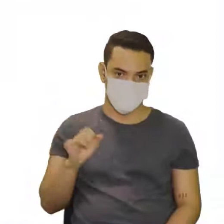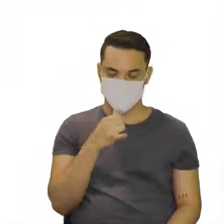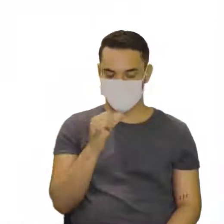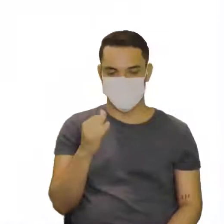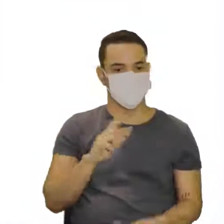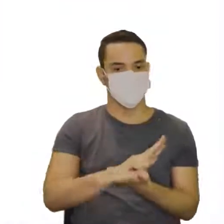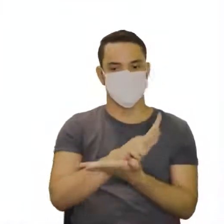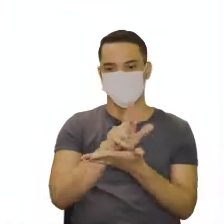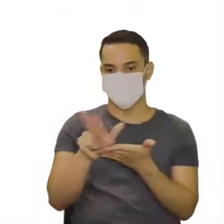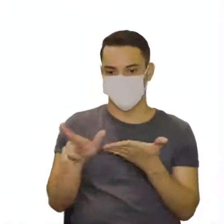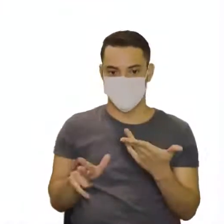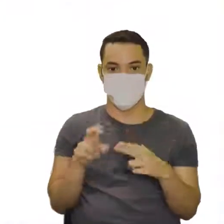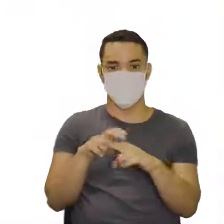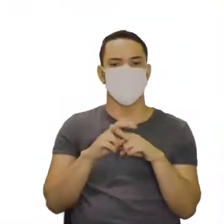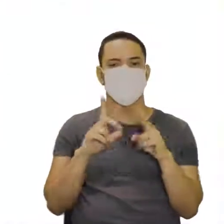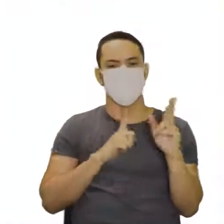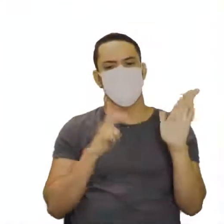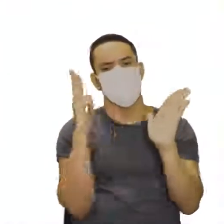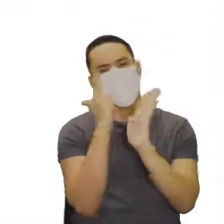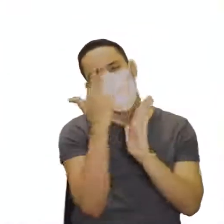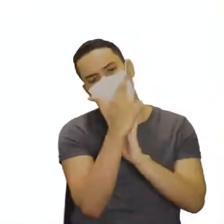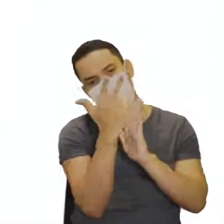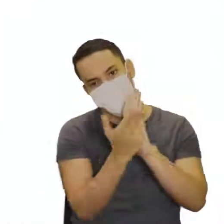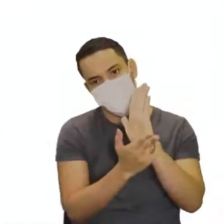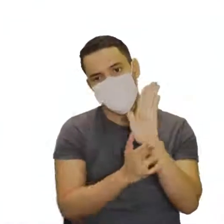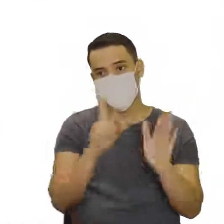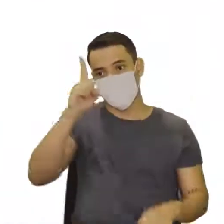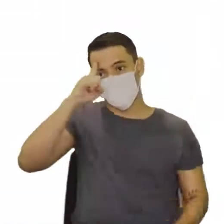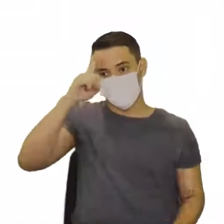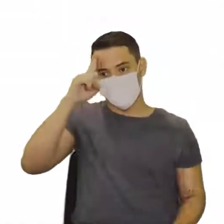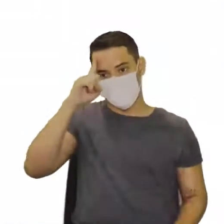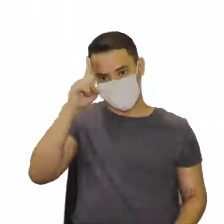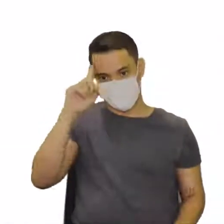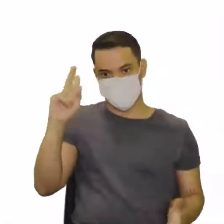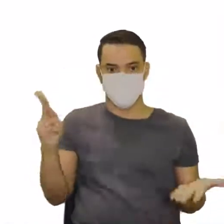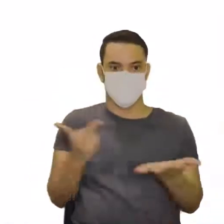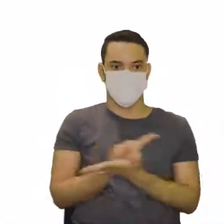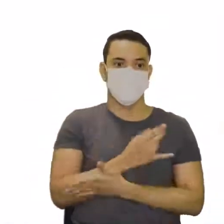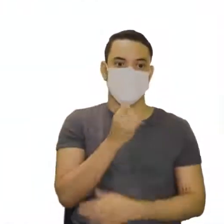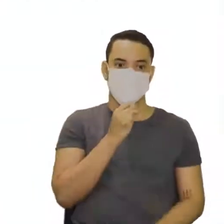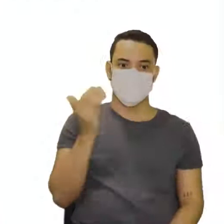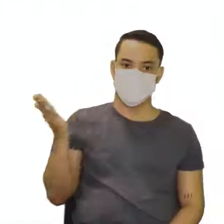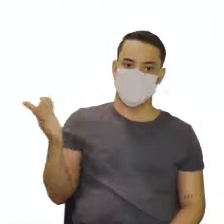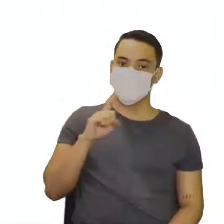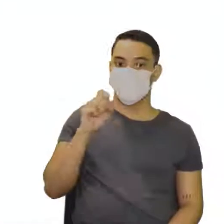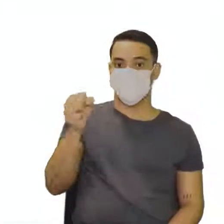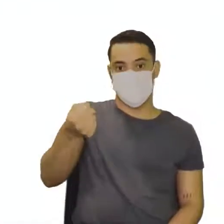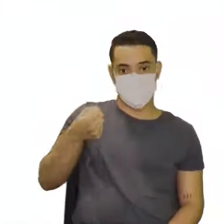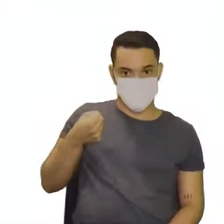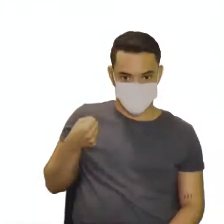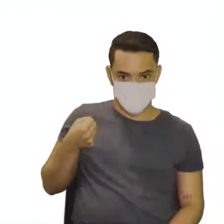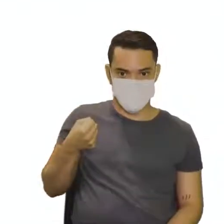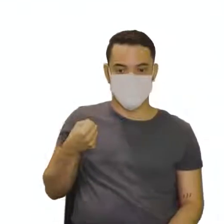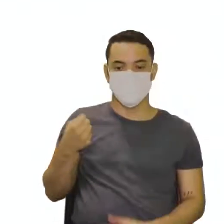vocês. Então, pessoal, a gente tem inúmeras aplicações no nosso dia a dia. Olha aí, ó, geladeira,